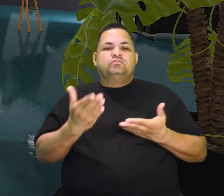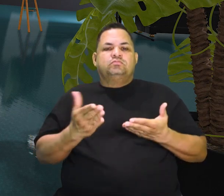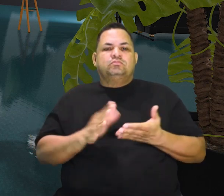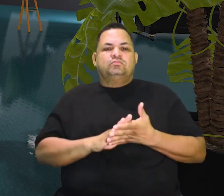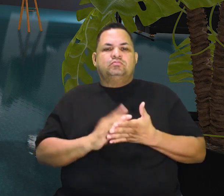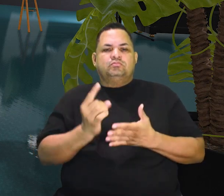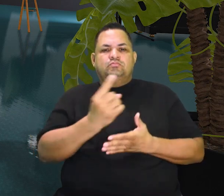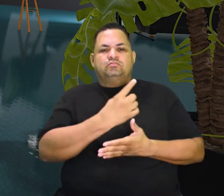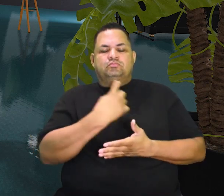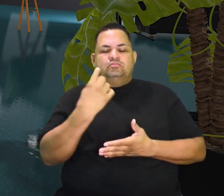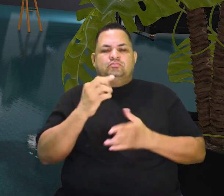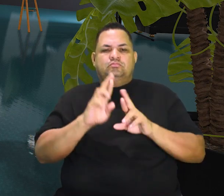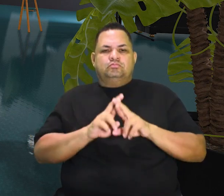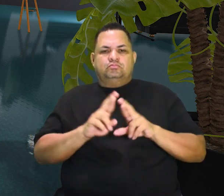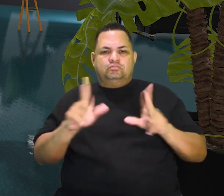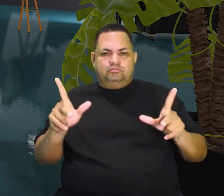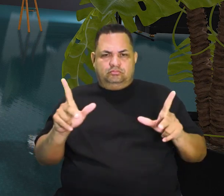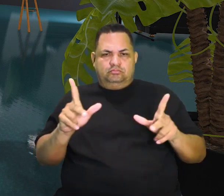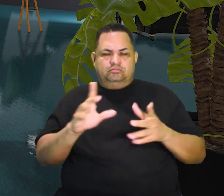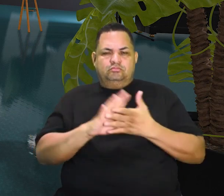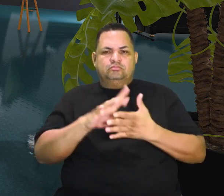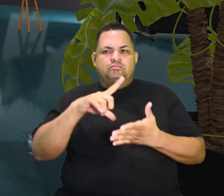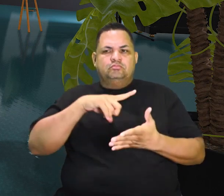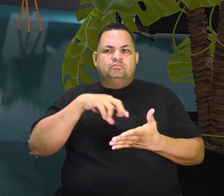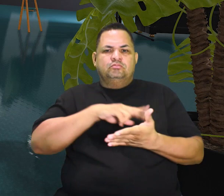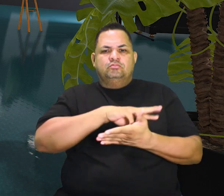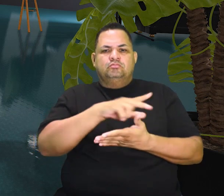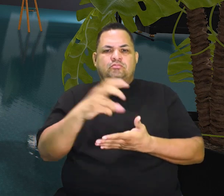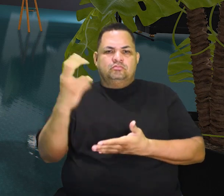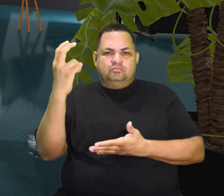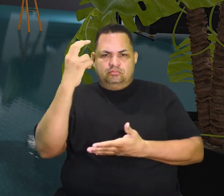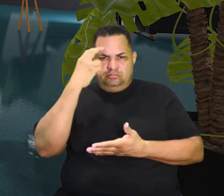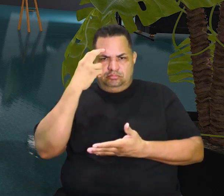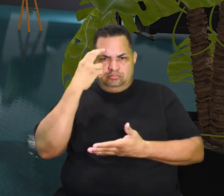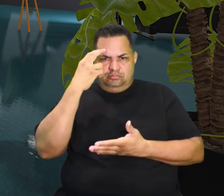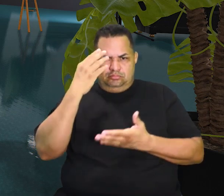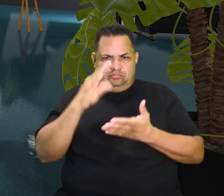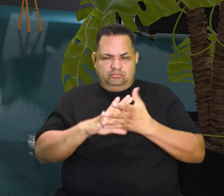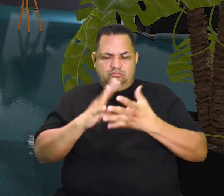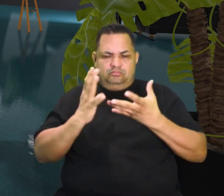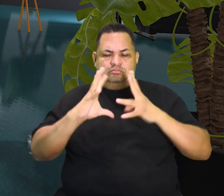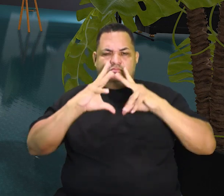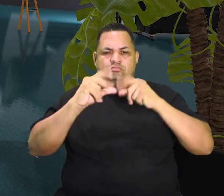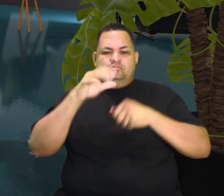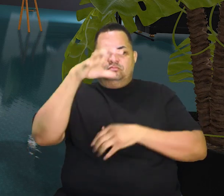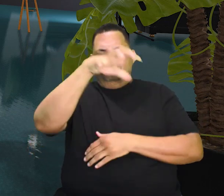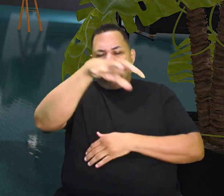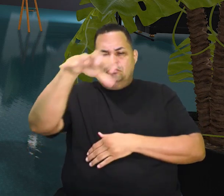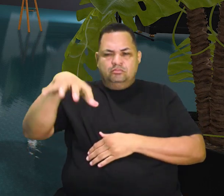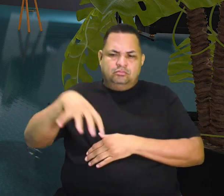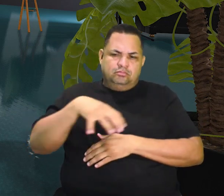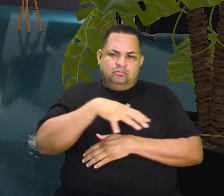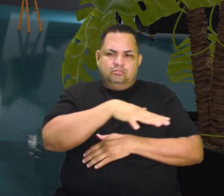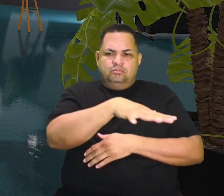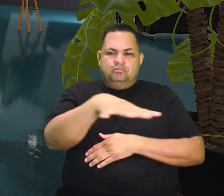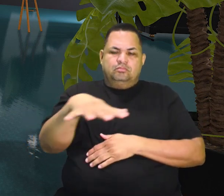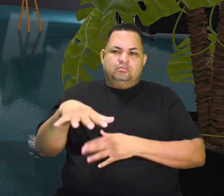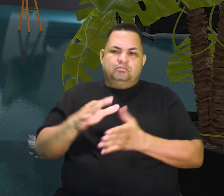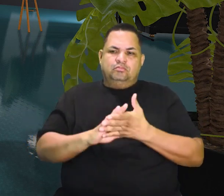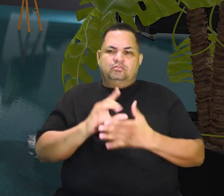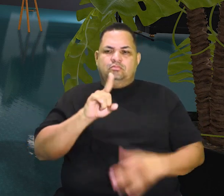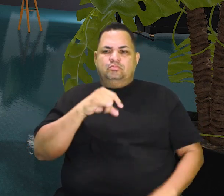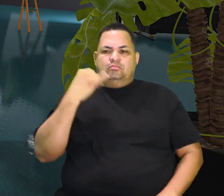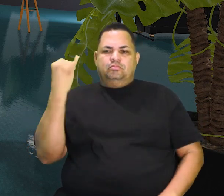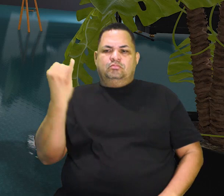Então, somos todos diferentes, ou seja, há uma diversidade cultural em todos os espaços, né? Então, isso é